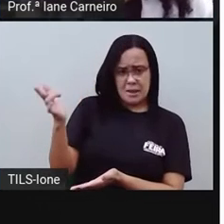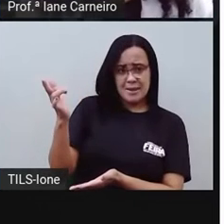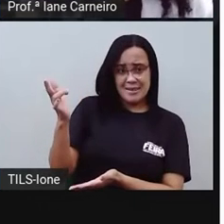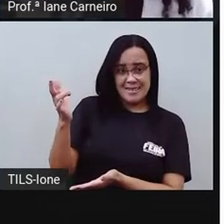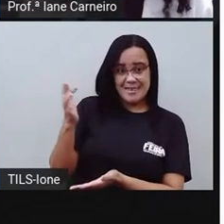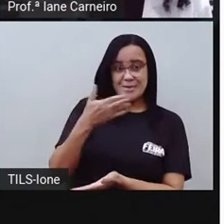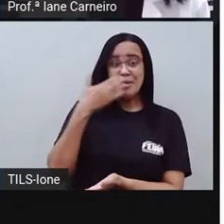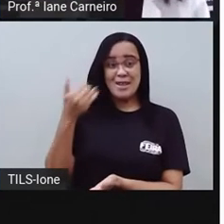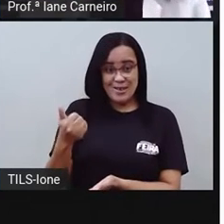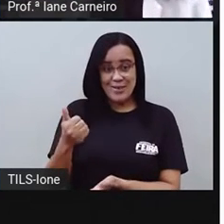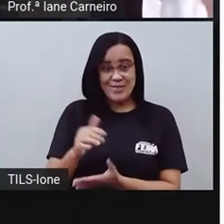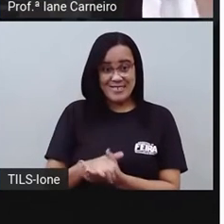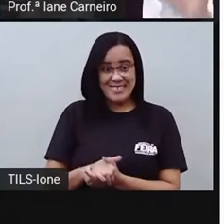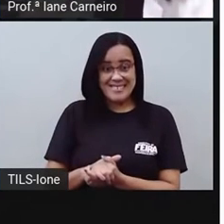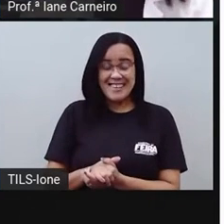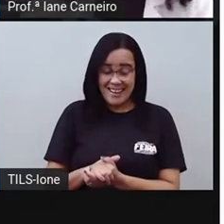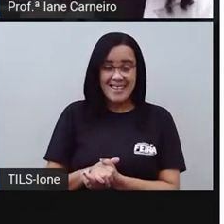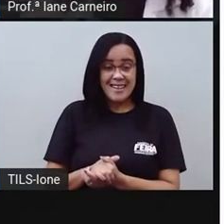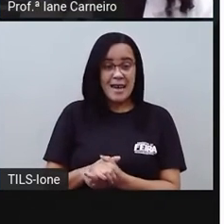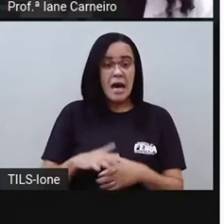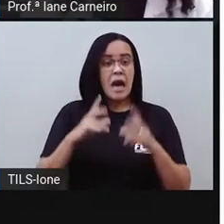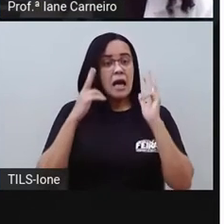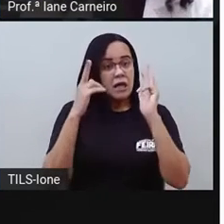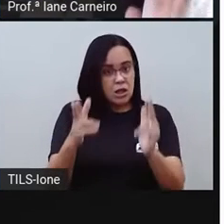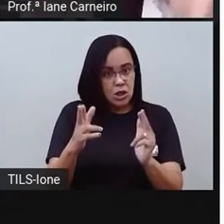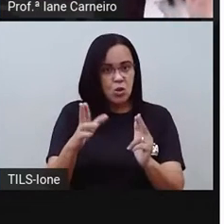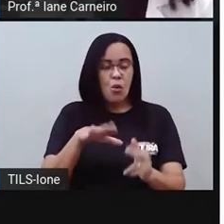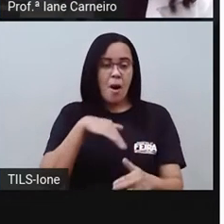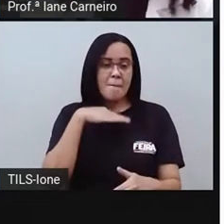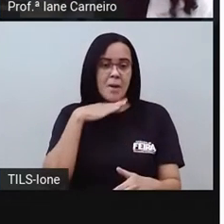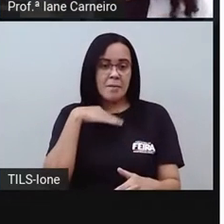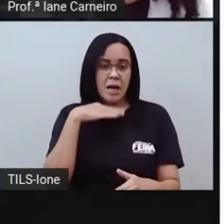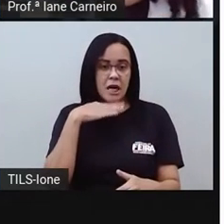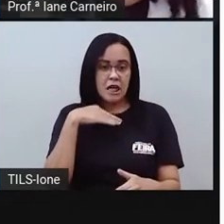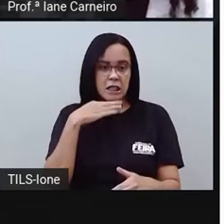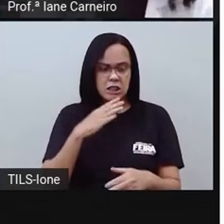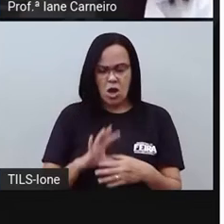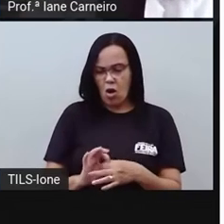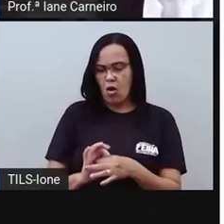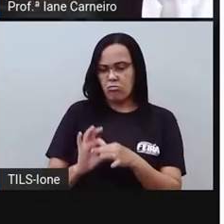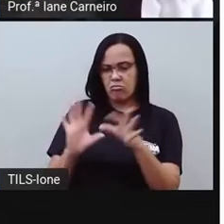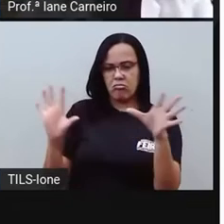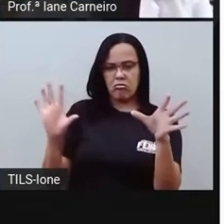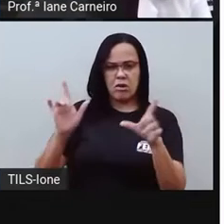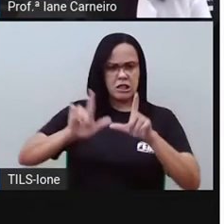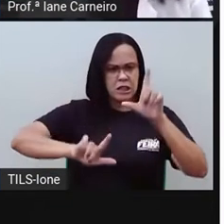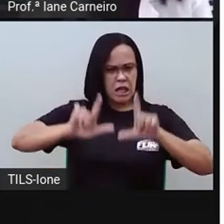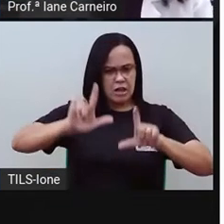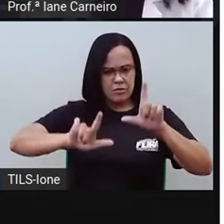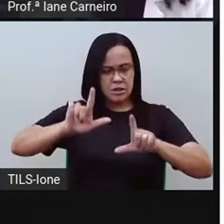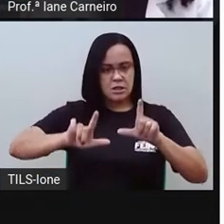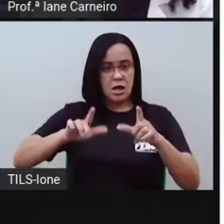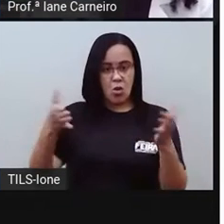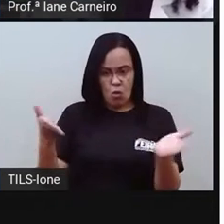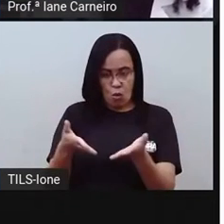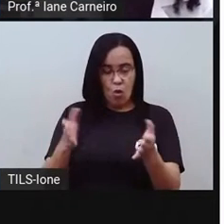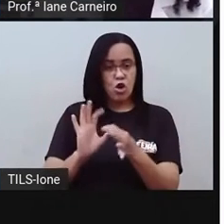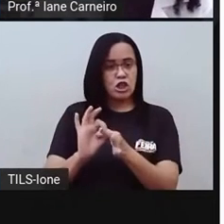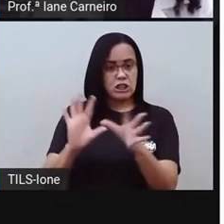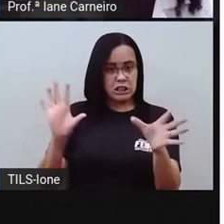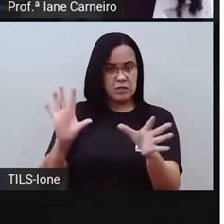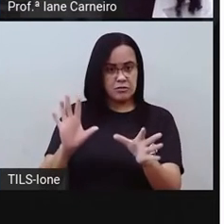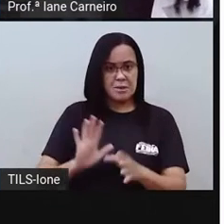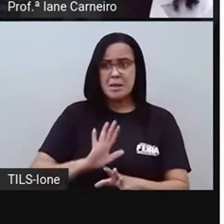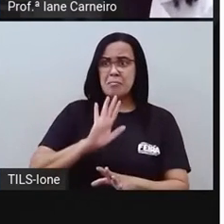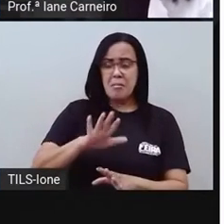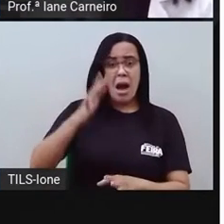casa da gente, que a mamãe fala, ó, hoje pode comer assistindo televisão. Aí no outro dia ela fala, ó, hoje não, todo mundo